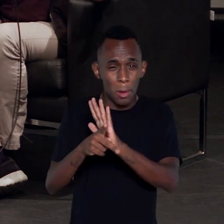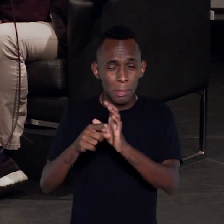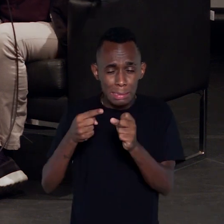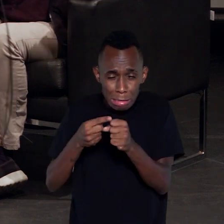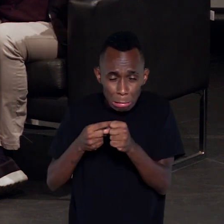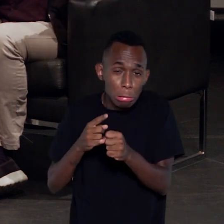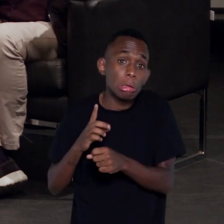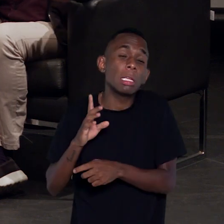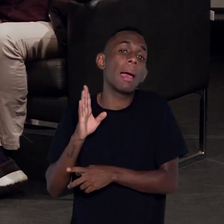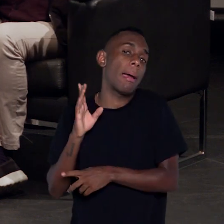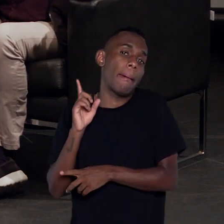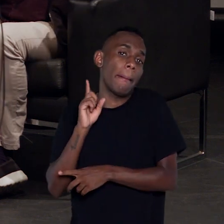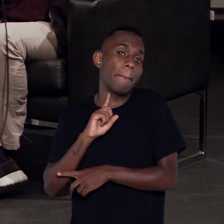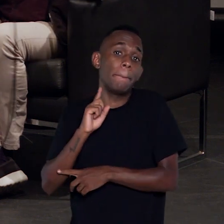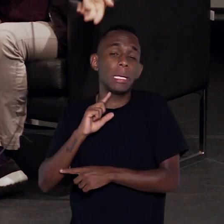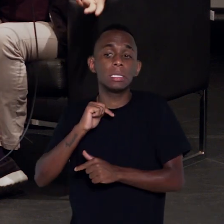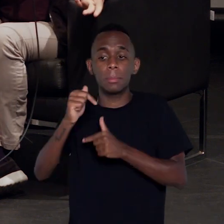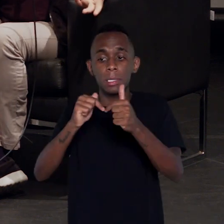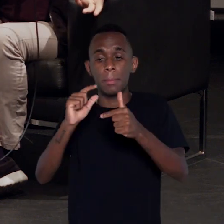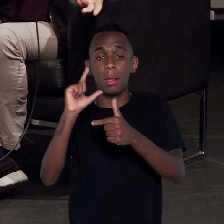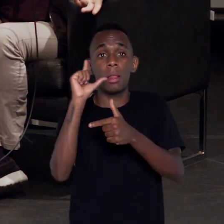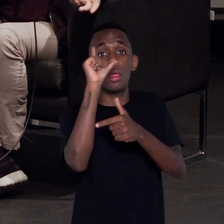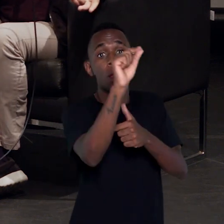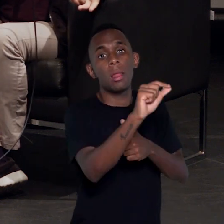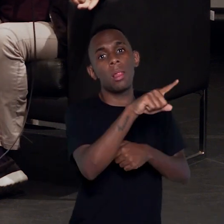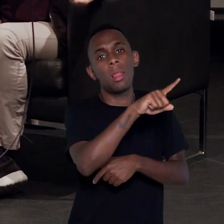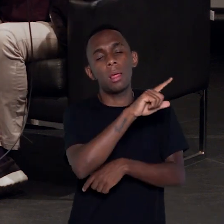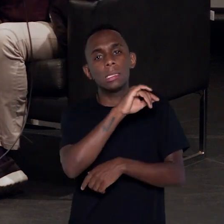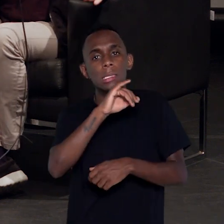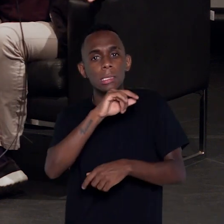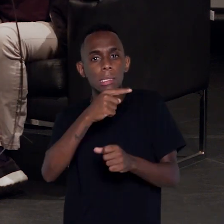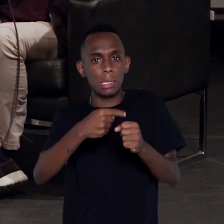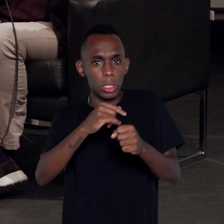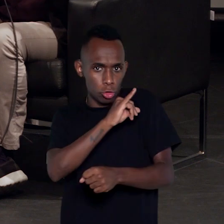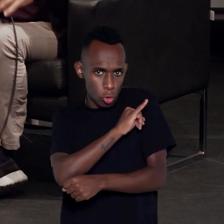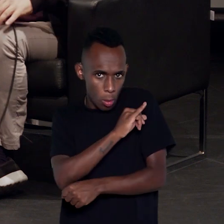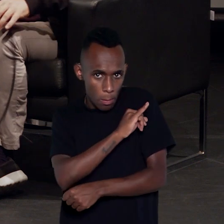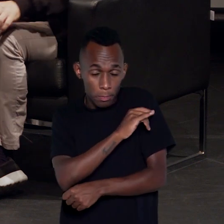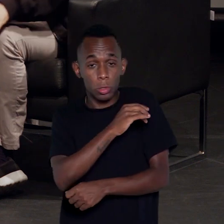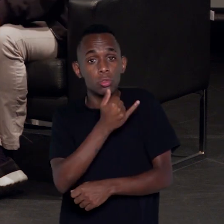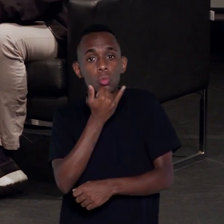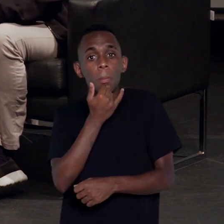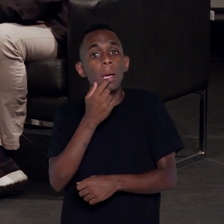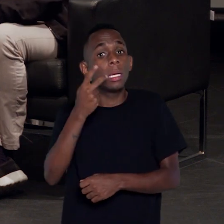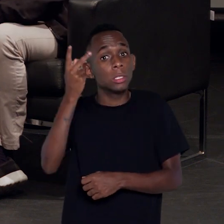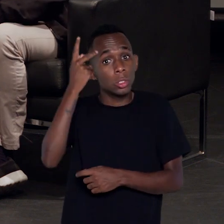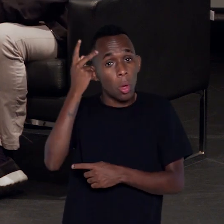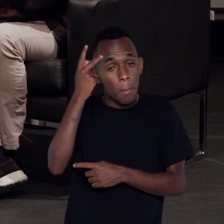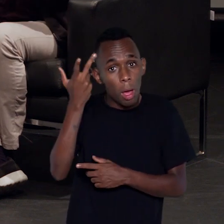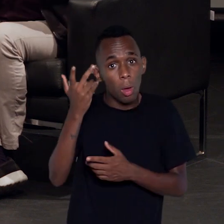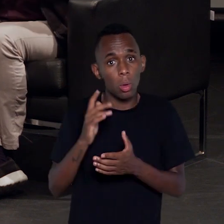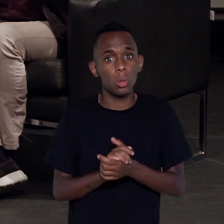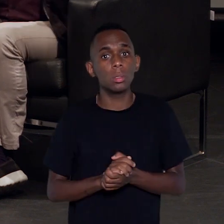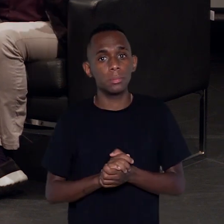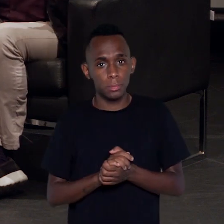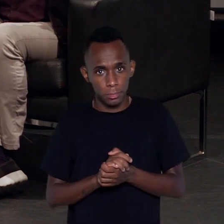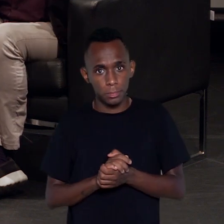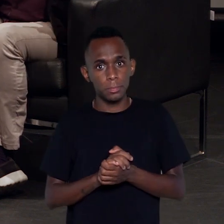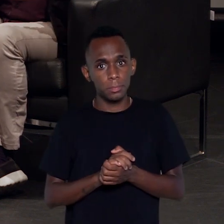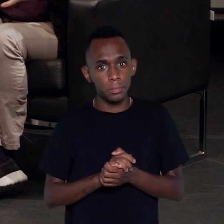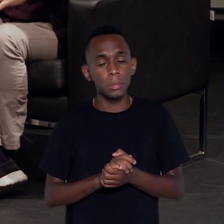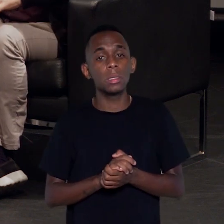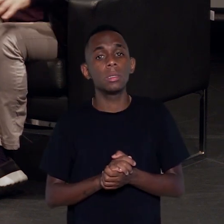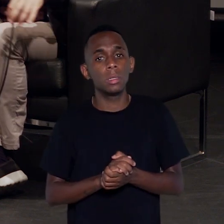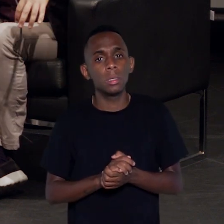interior de Minas para trabalhar como empregada doméstica em São Paulo, que foi morar num lugar destituído